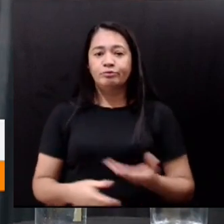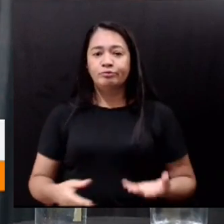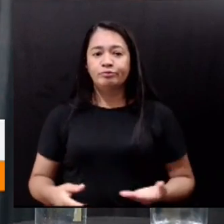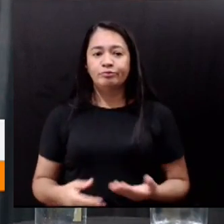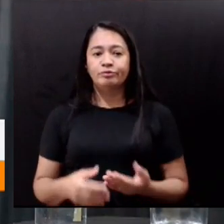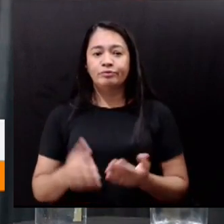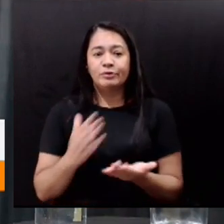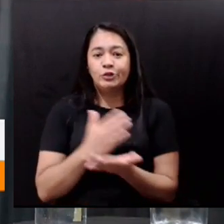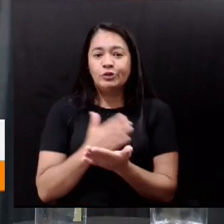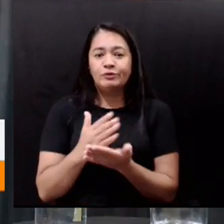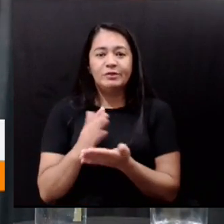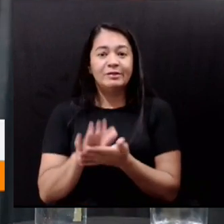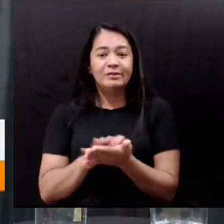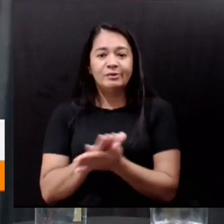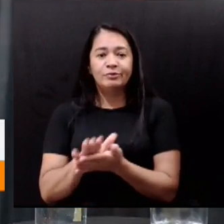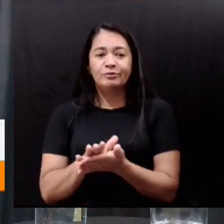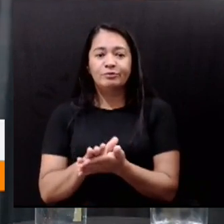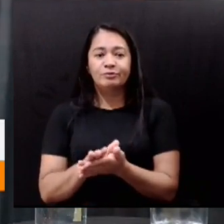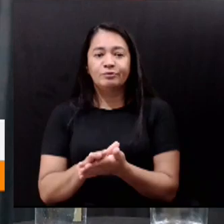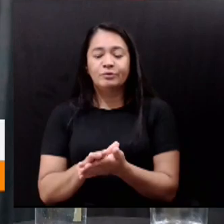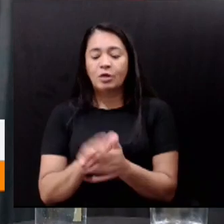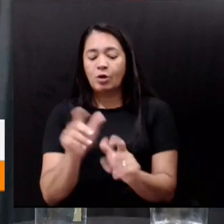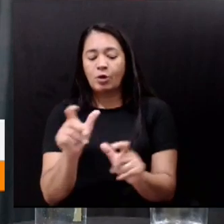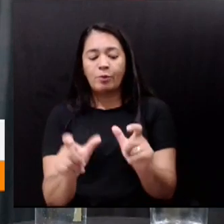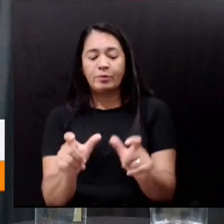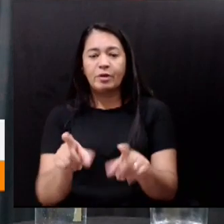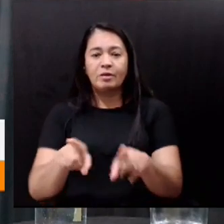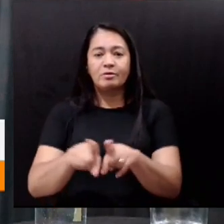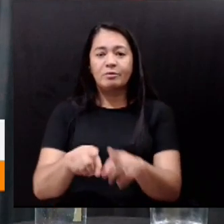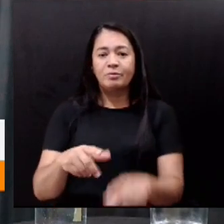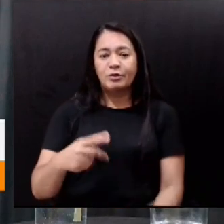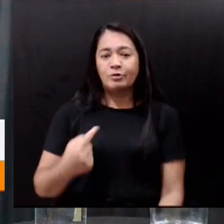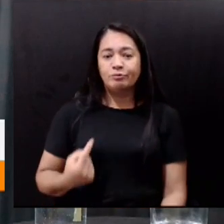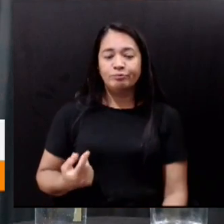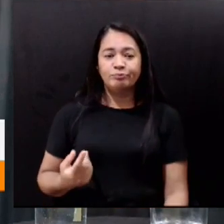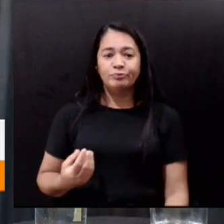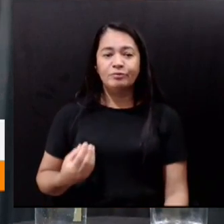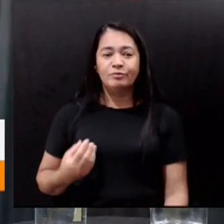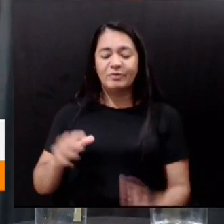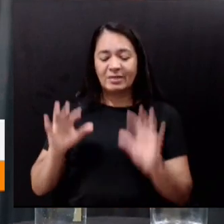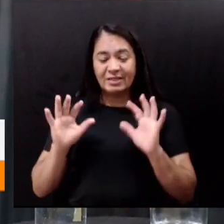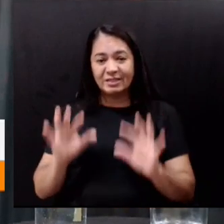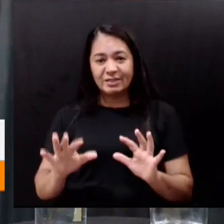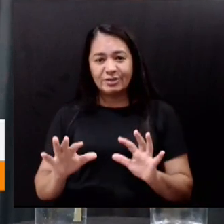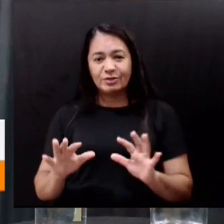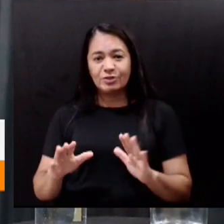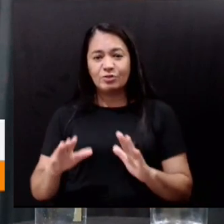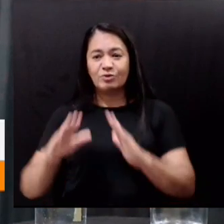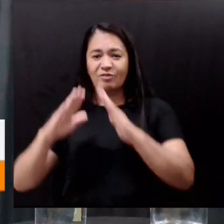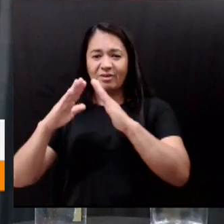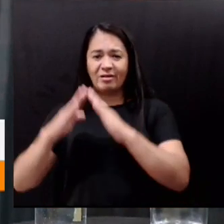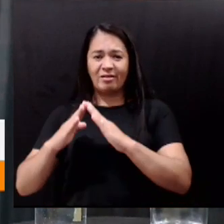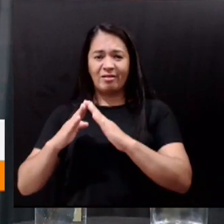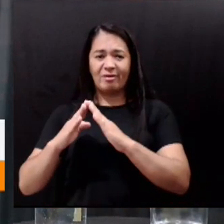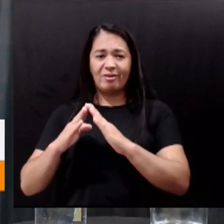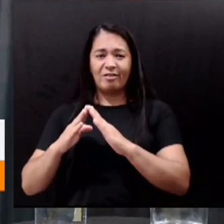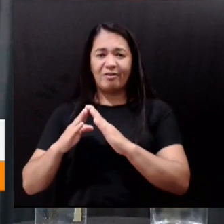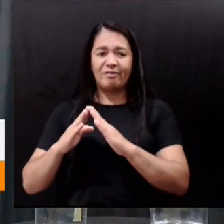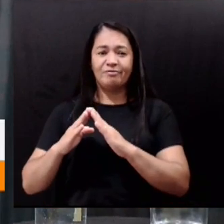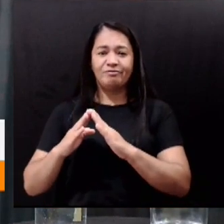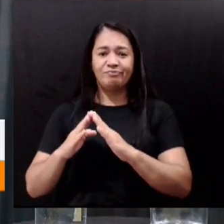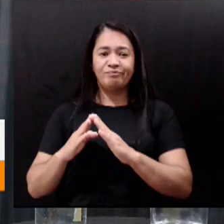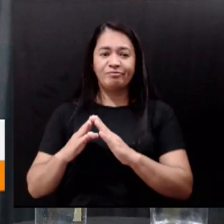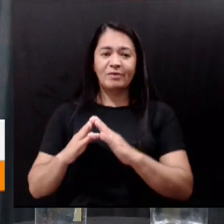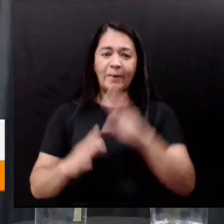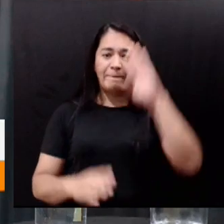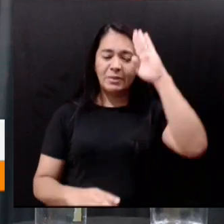né? Tanto com as pessoas quanto individualmente, né? Então, esse estar em casa, né, principalmente depois da pandemia, certamente se tornou ali um